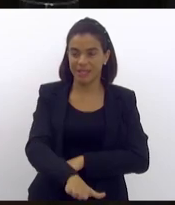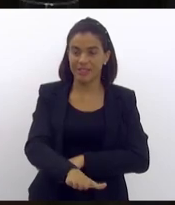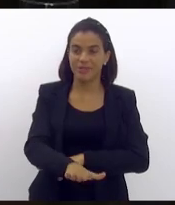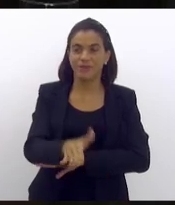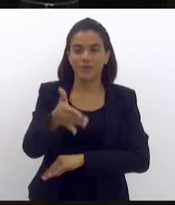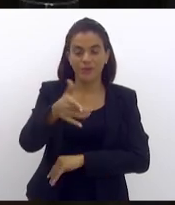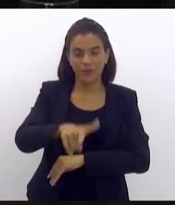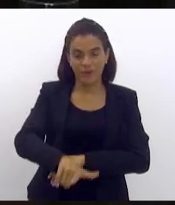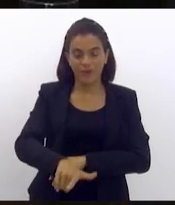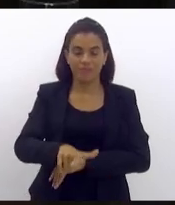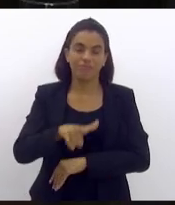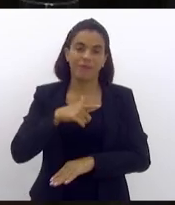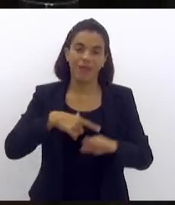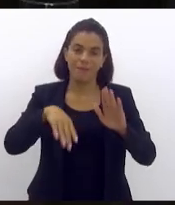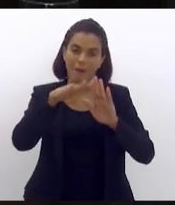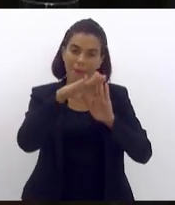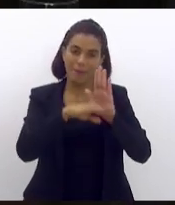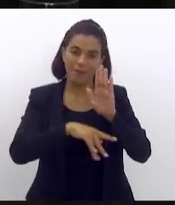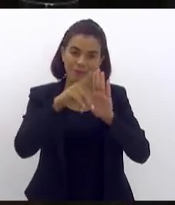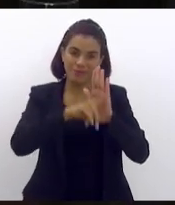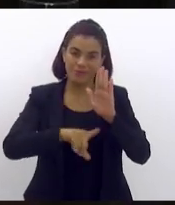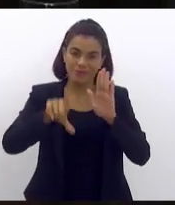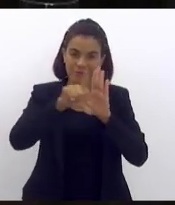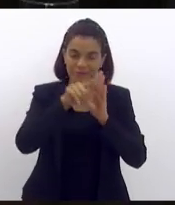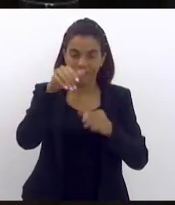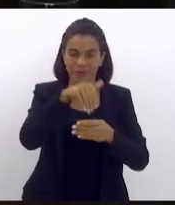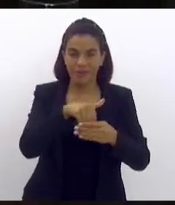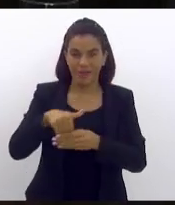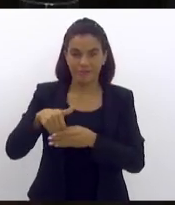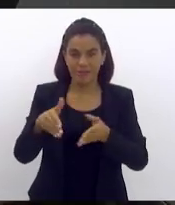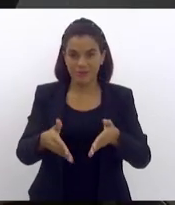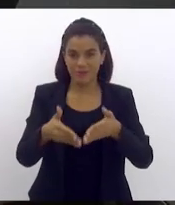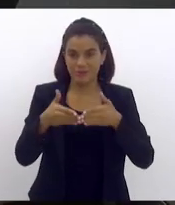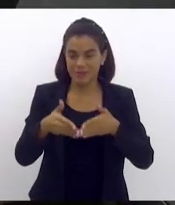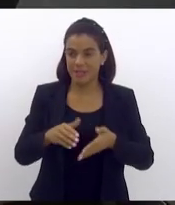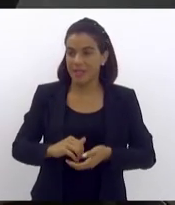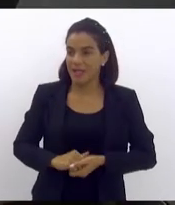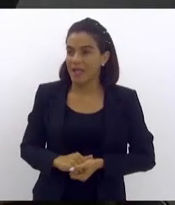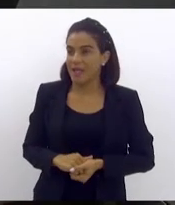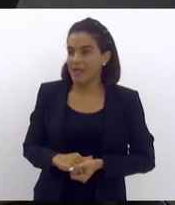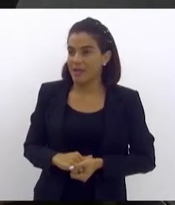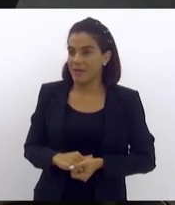retornaremos com a ordem do dia está suspensa a sessão m